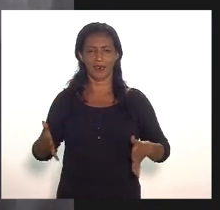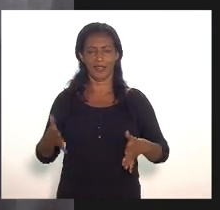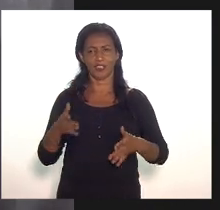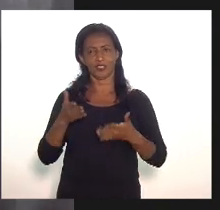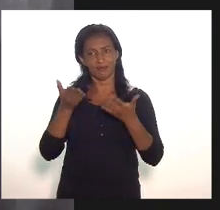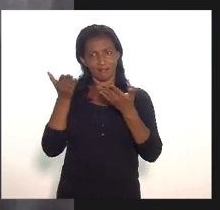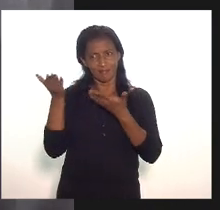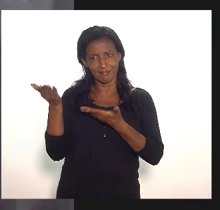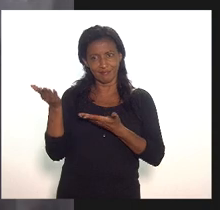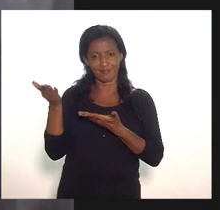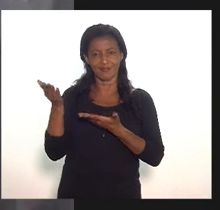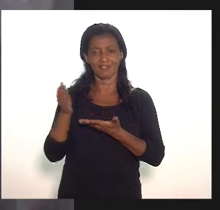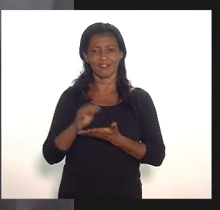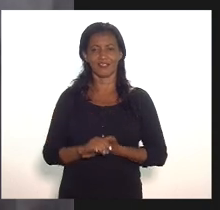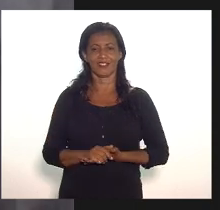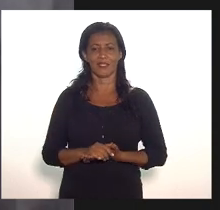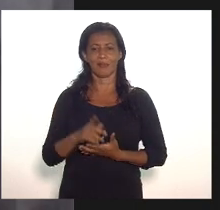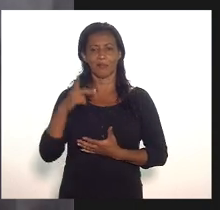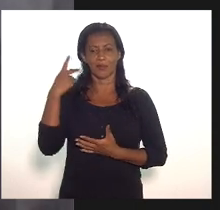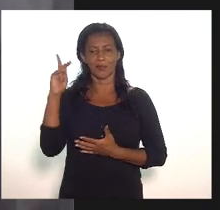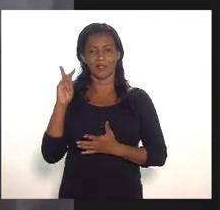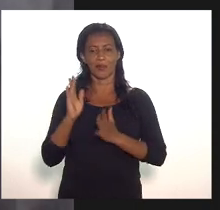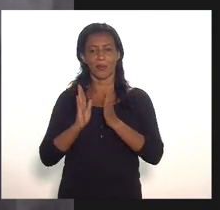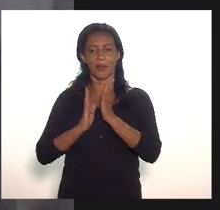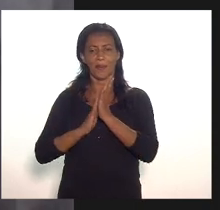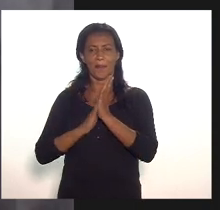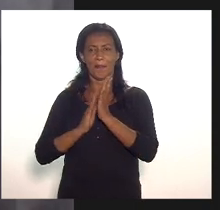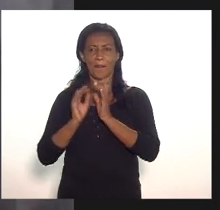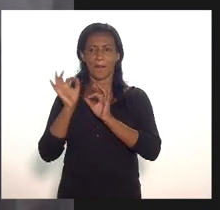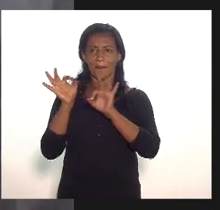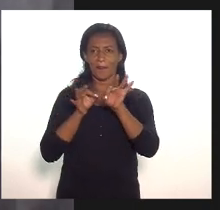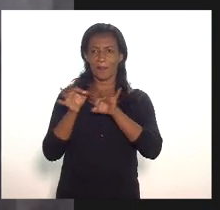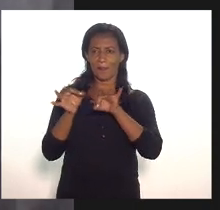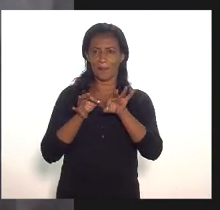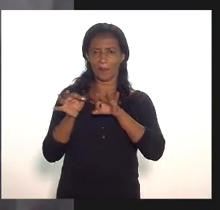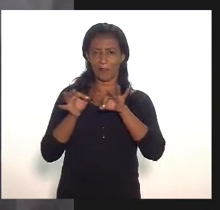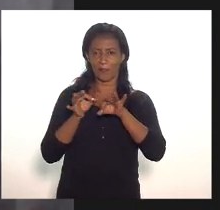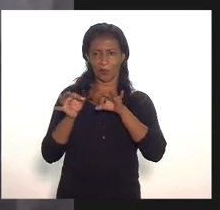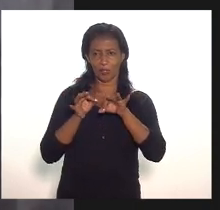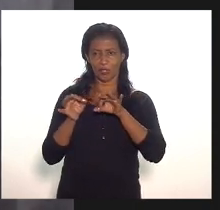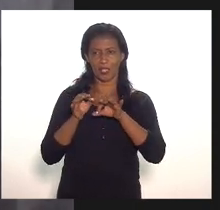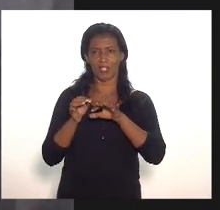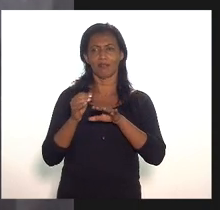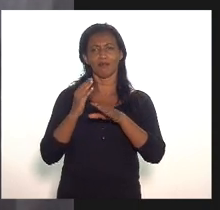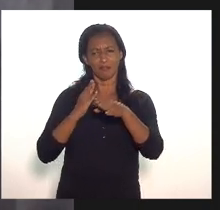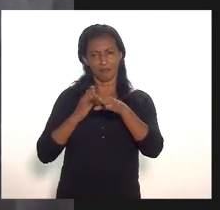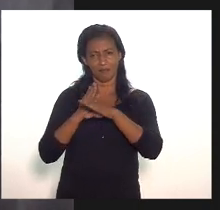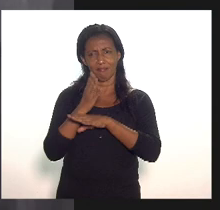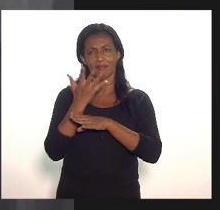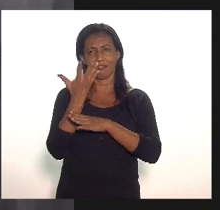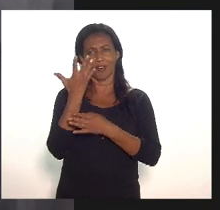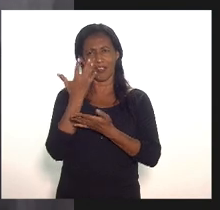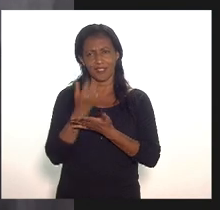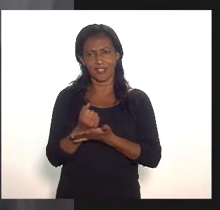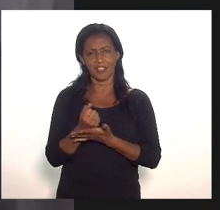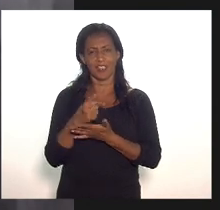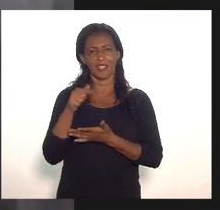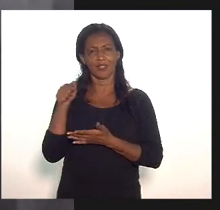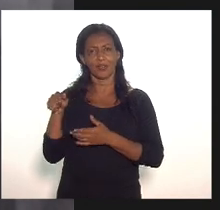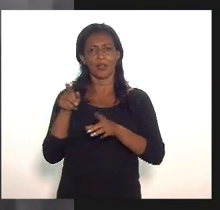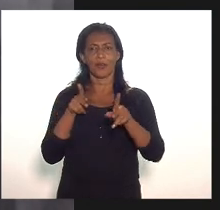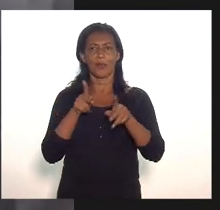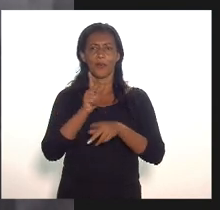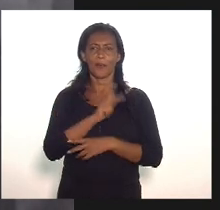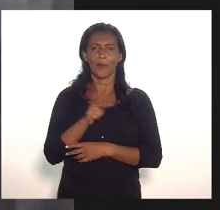senhora pelo seu projeto que tramitou aqui na casa e foi aprovado em relação aos